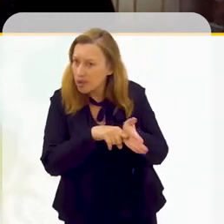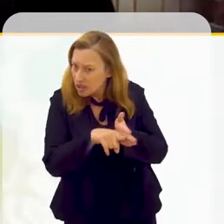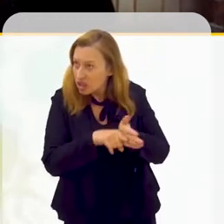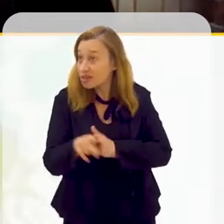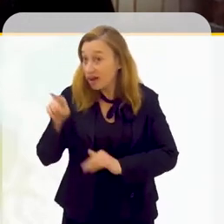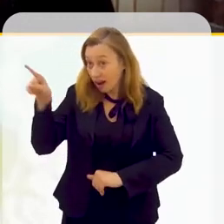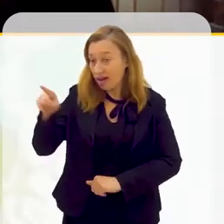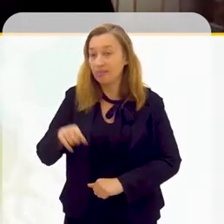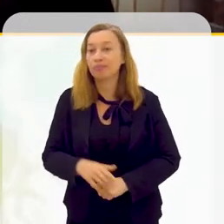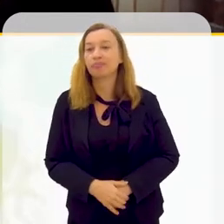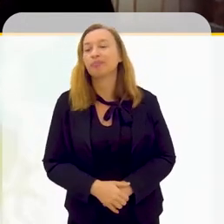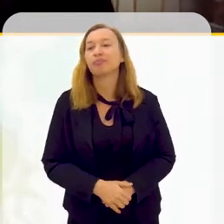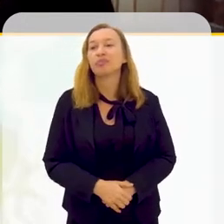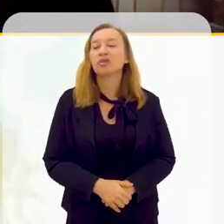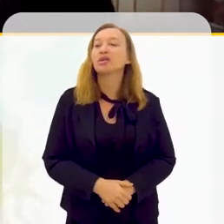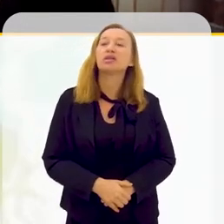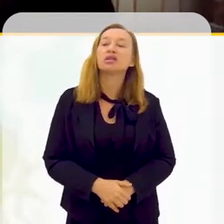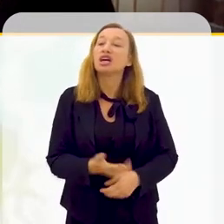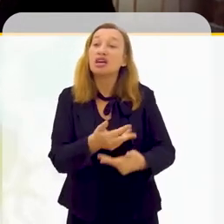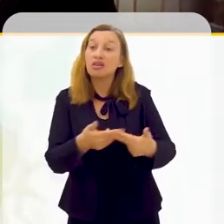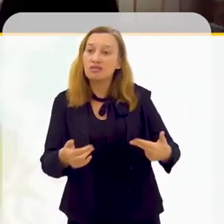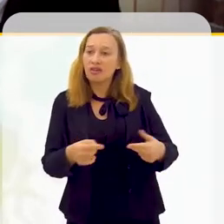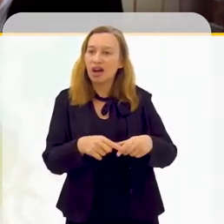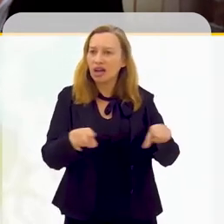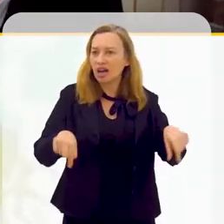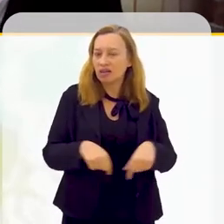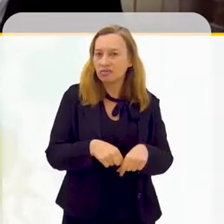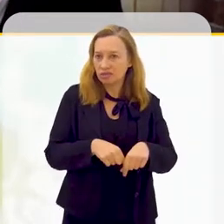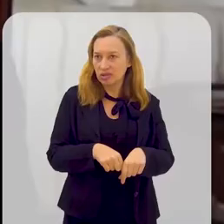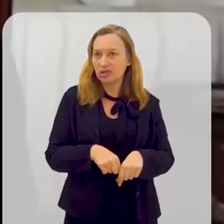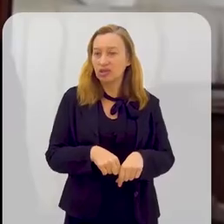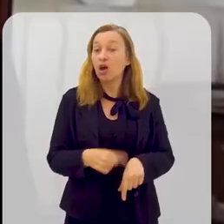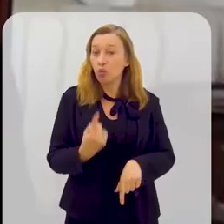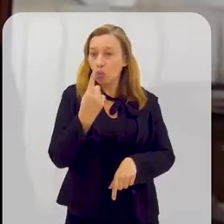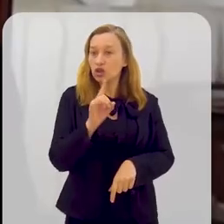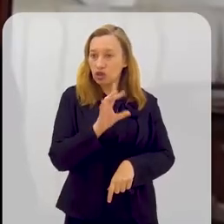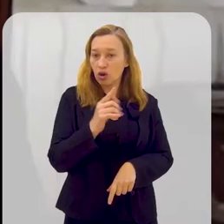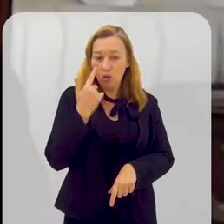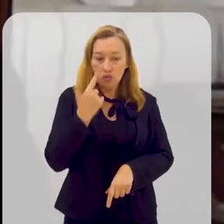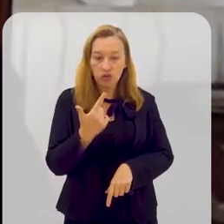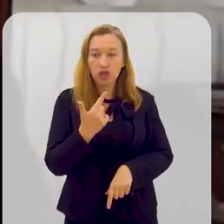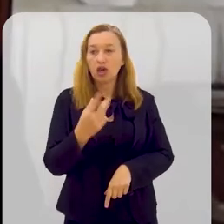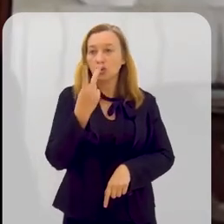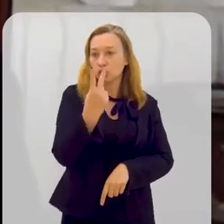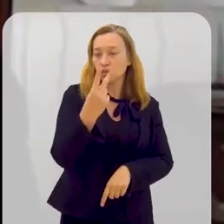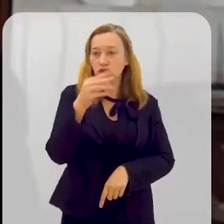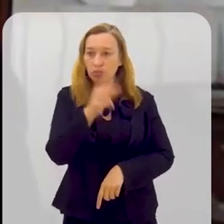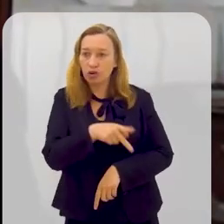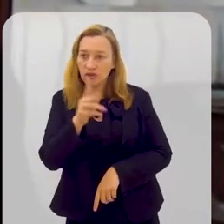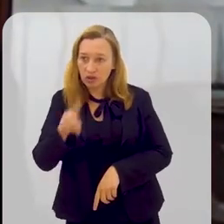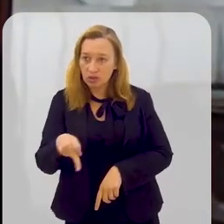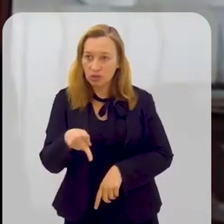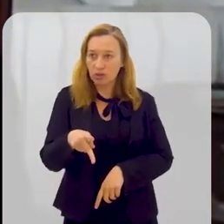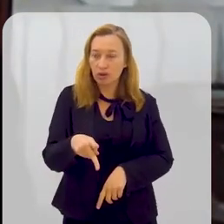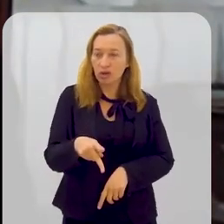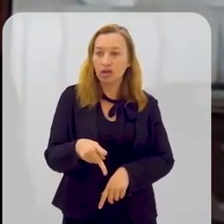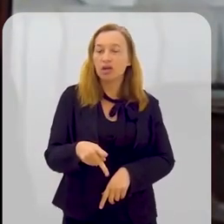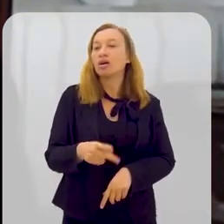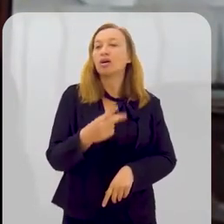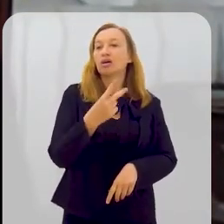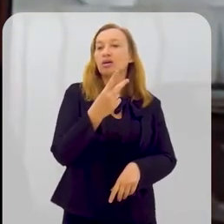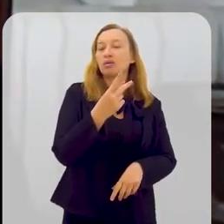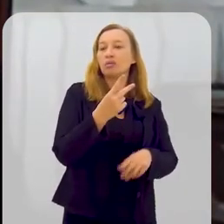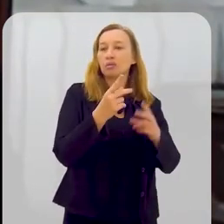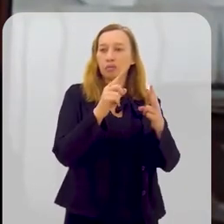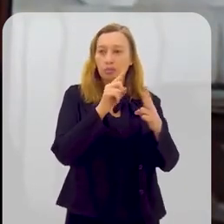então pesquisa foi feita lá em várias numa sala de aula específico tinha duas professoras a